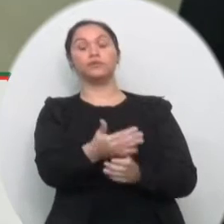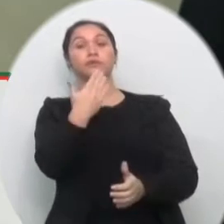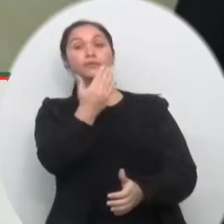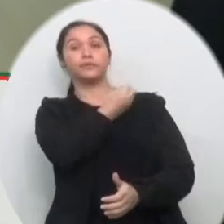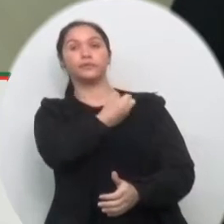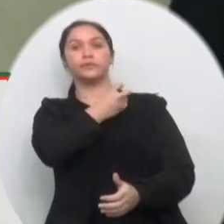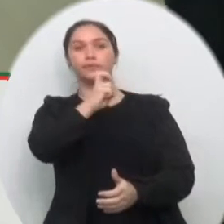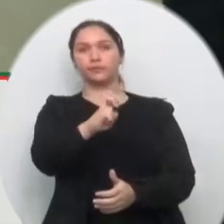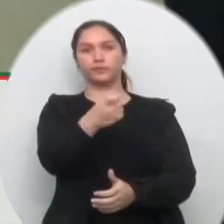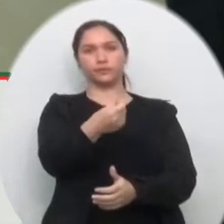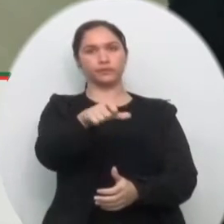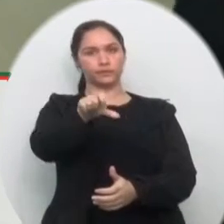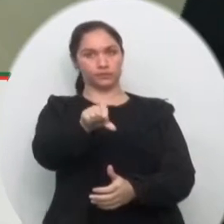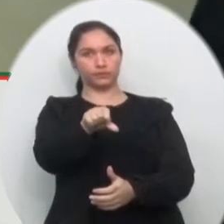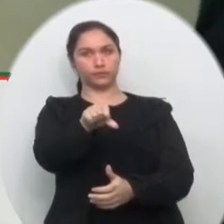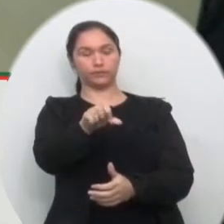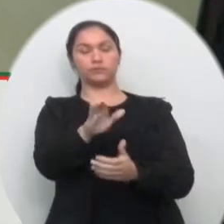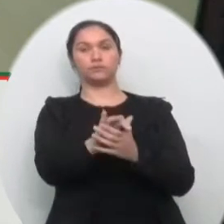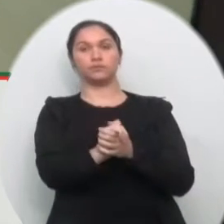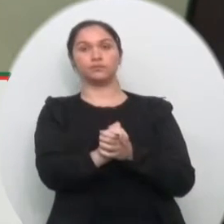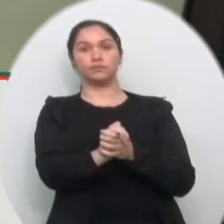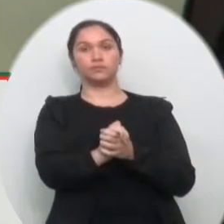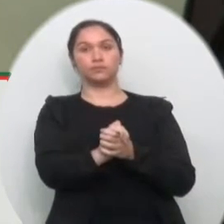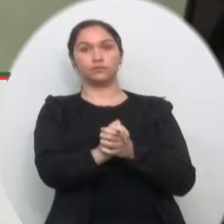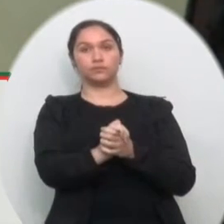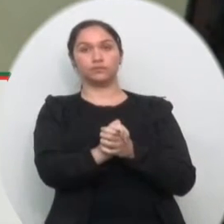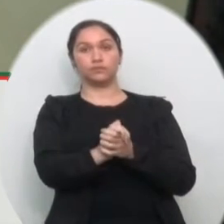número 569/18,